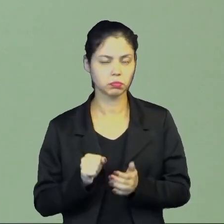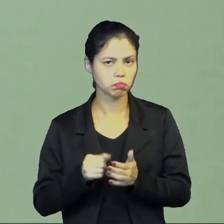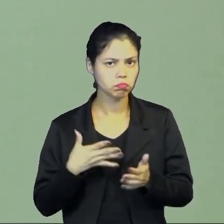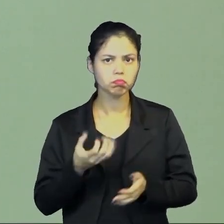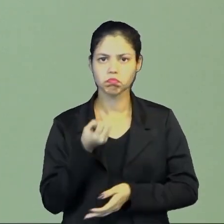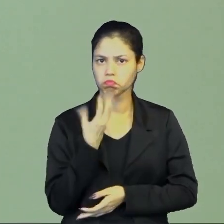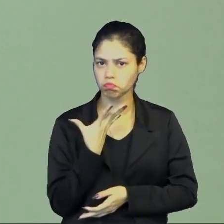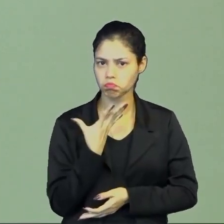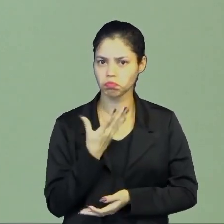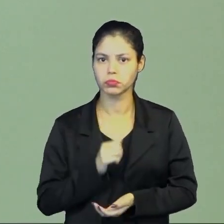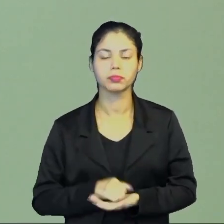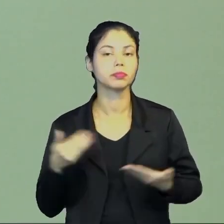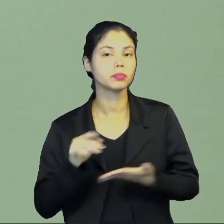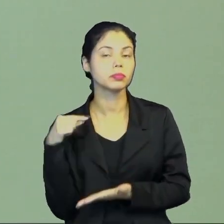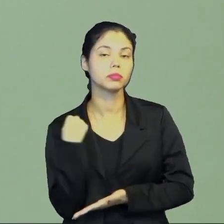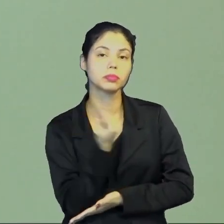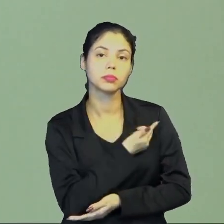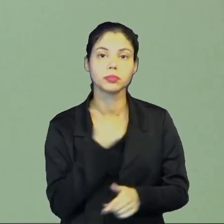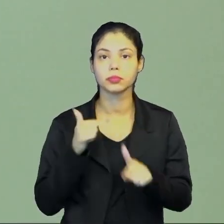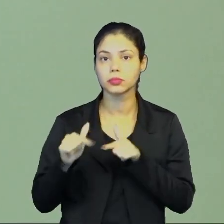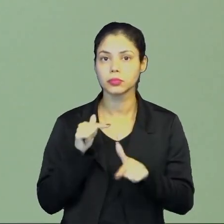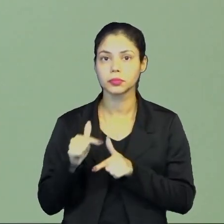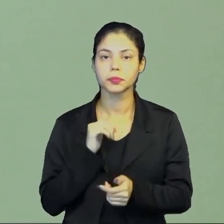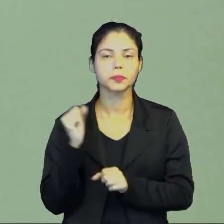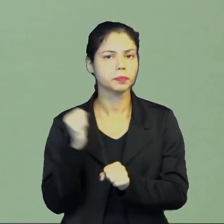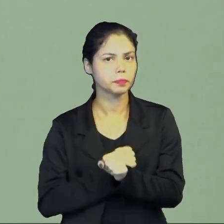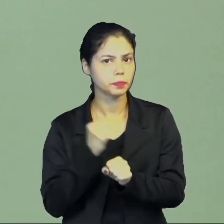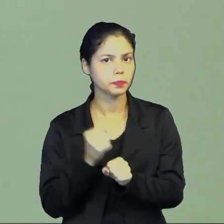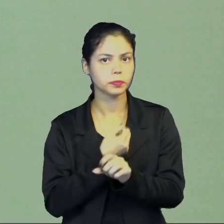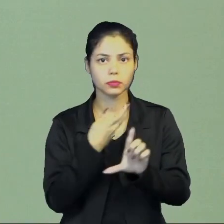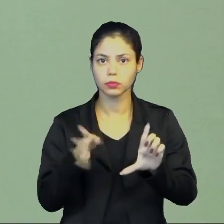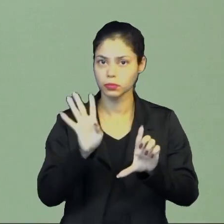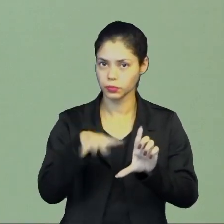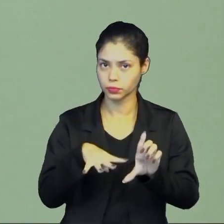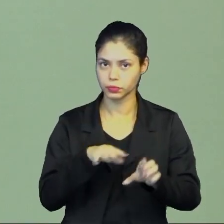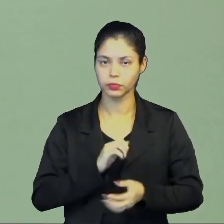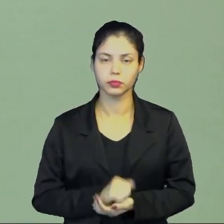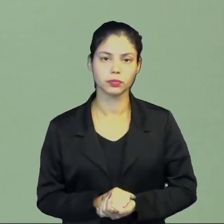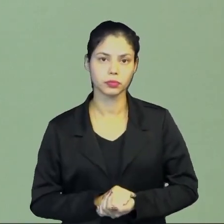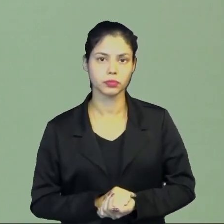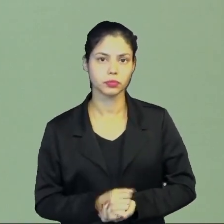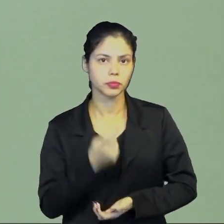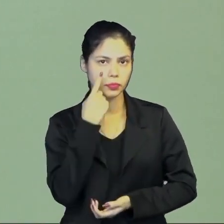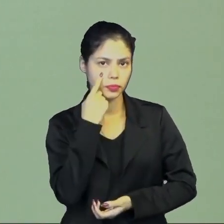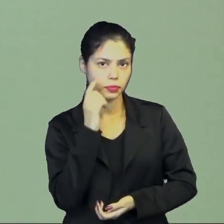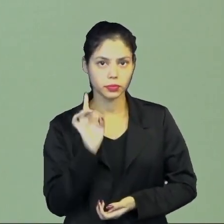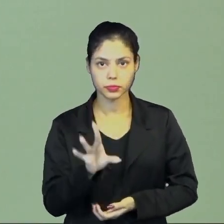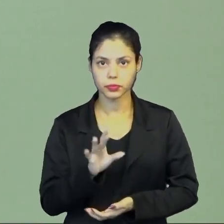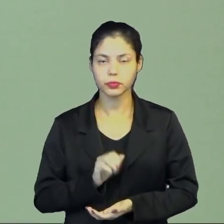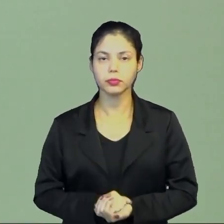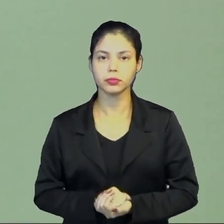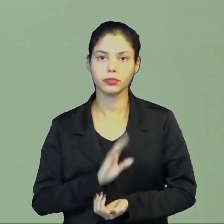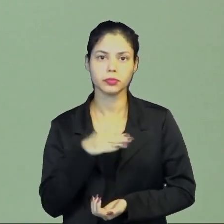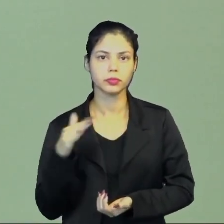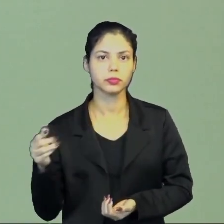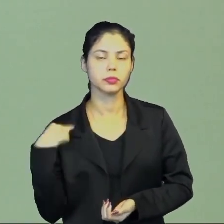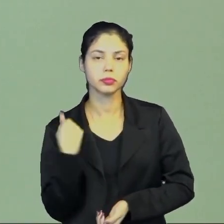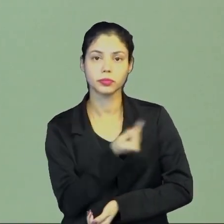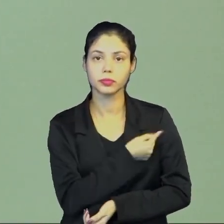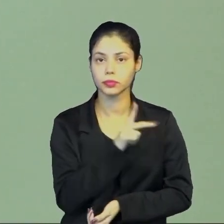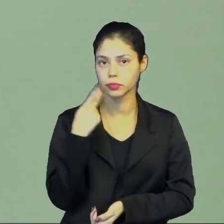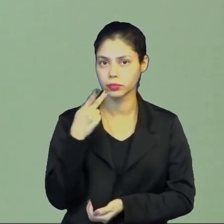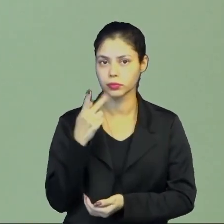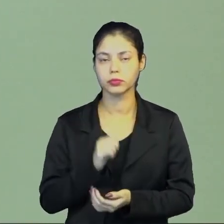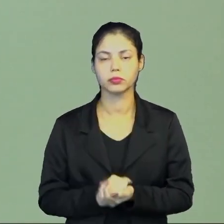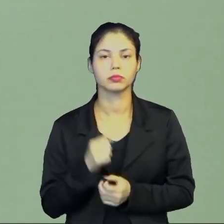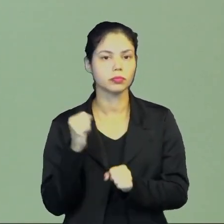muito bom. Hoje nós vamos trabalhar com construção de tabelas. Então olha só, pessoal, quando a gente fala de